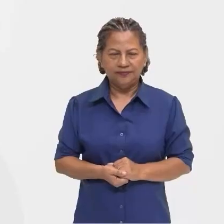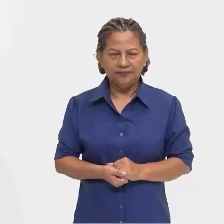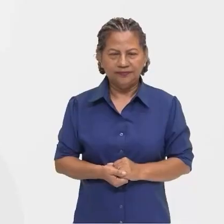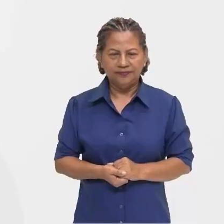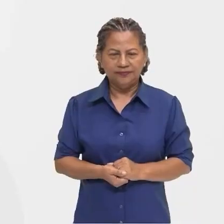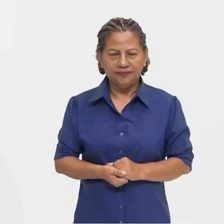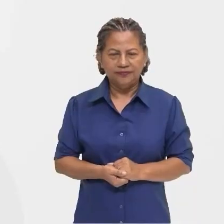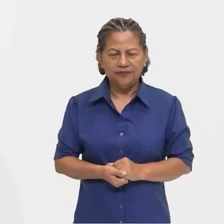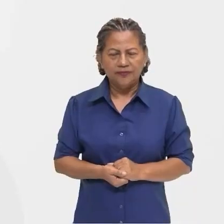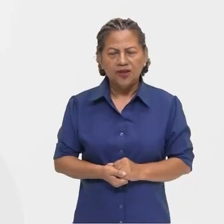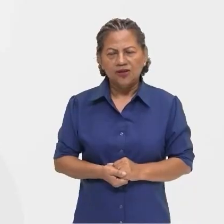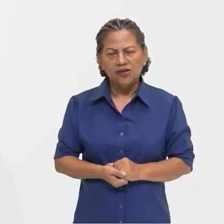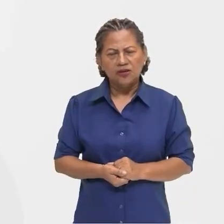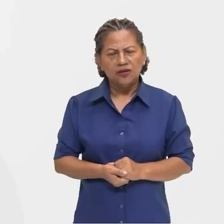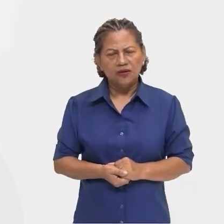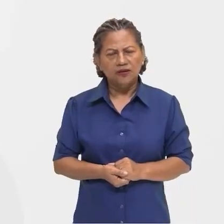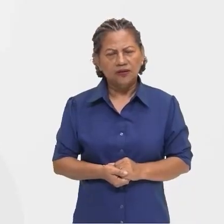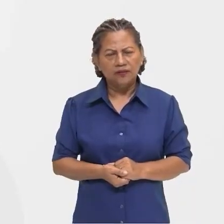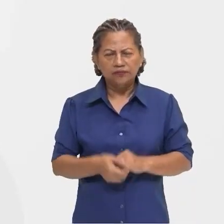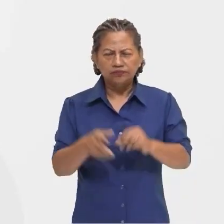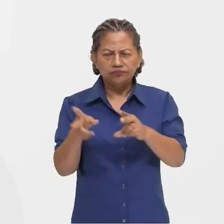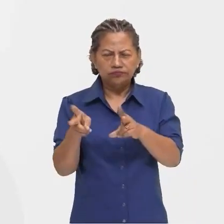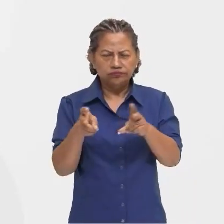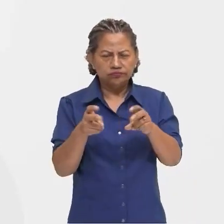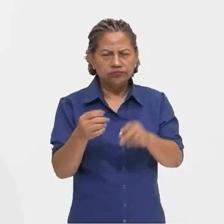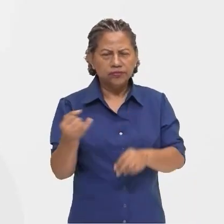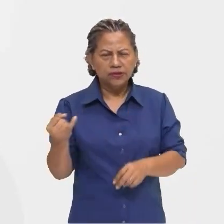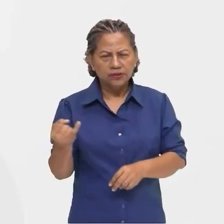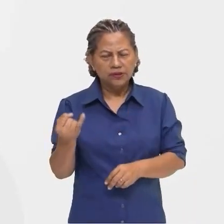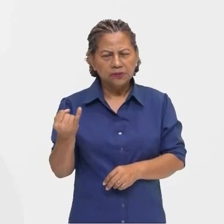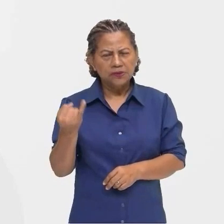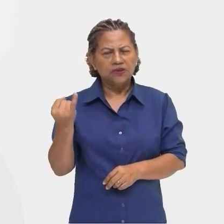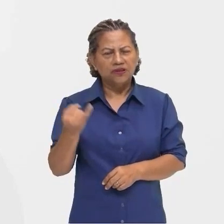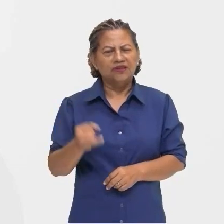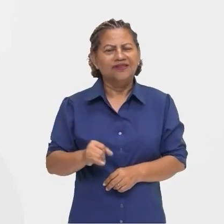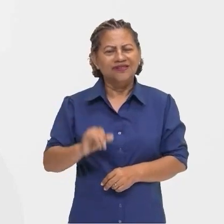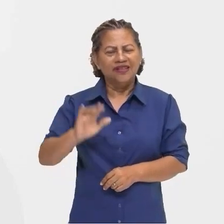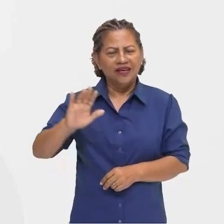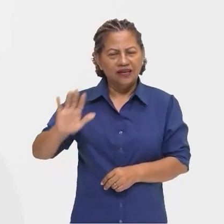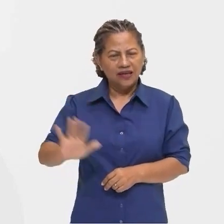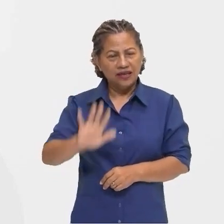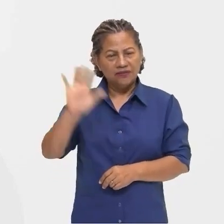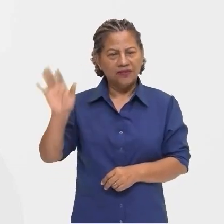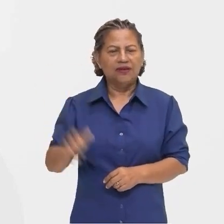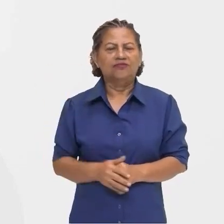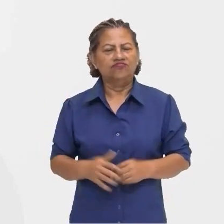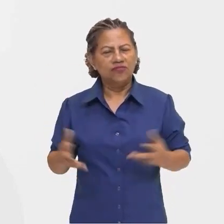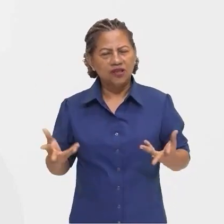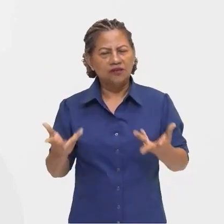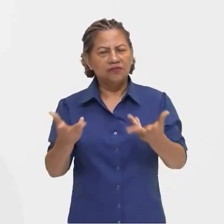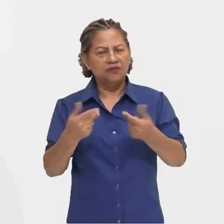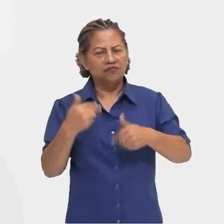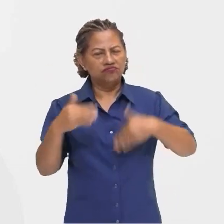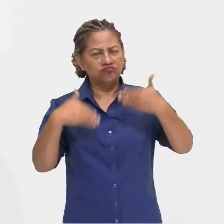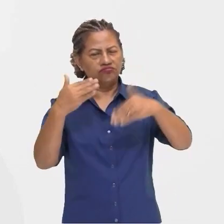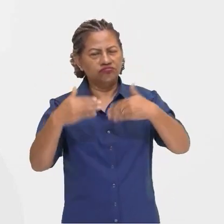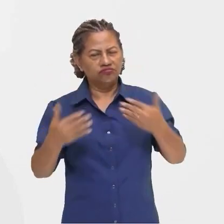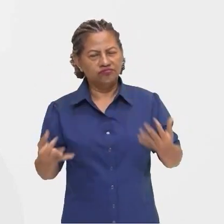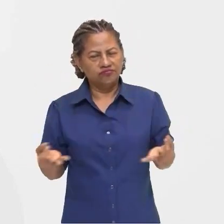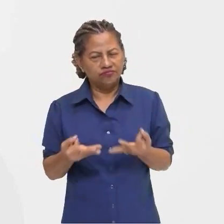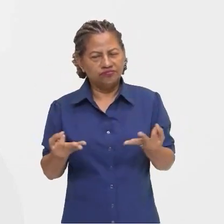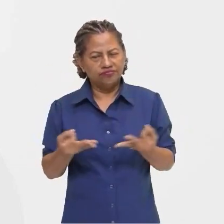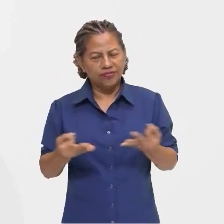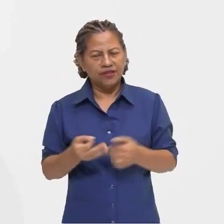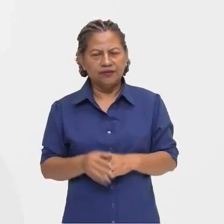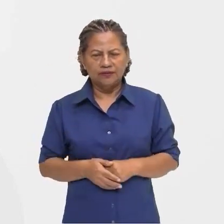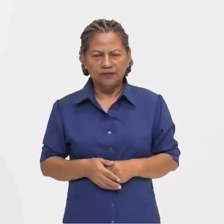Então vamos ver aí, vamos começar pela habilidade a ser desenvolvida ou aperfeiçoada. Olhem bem para a nossa imagem.